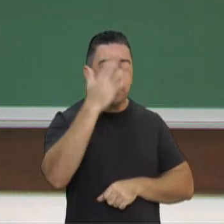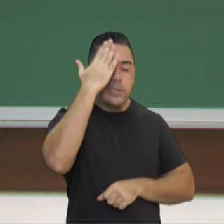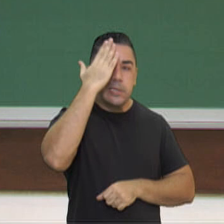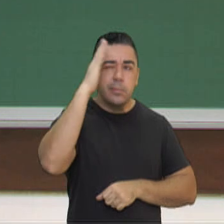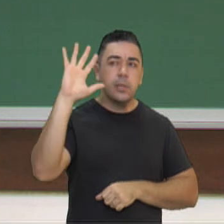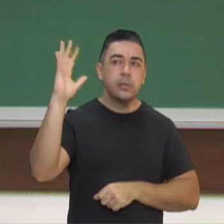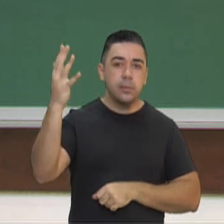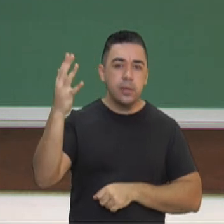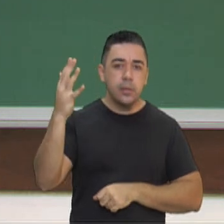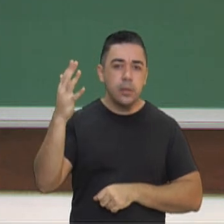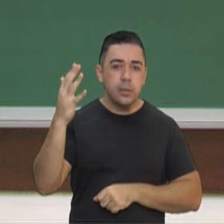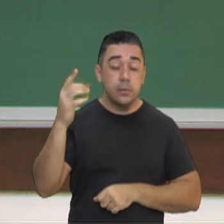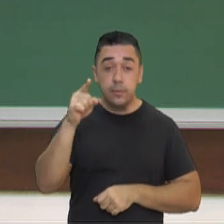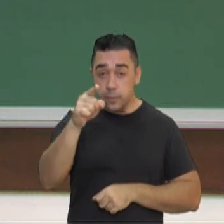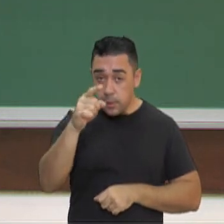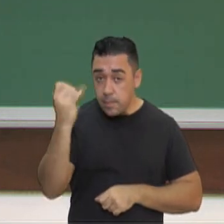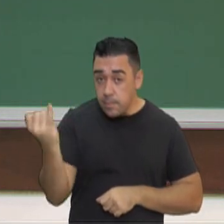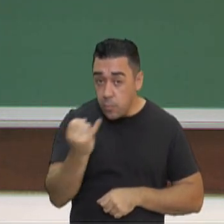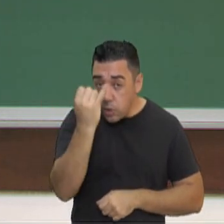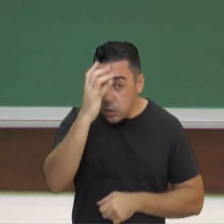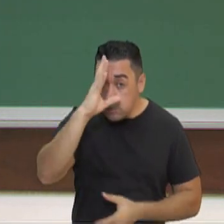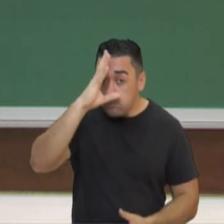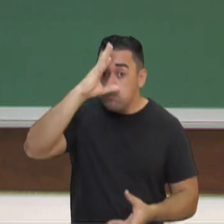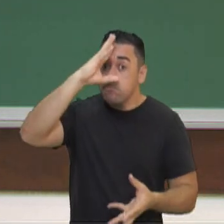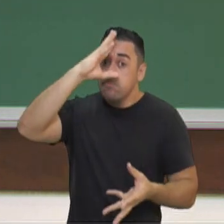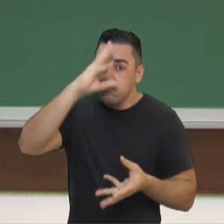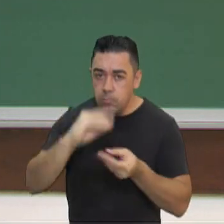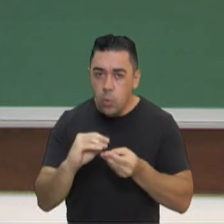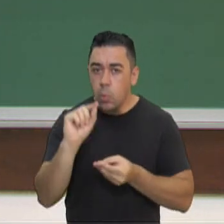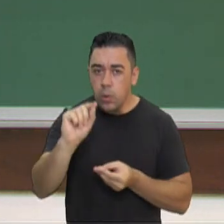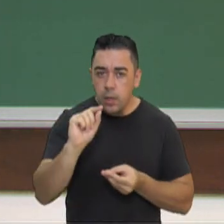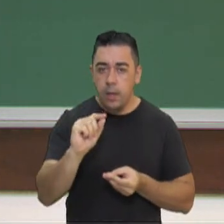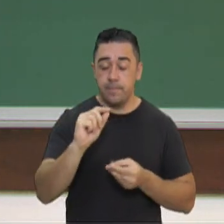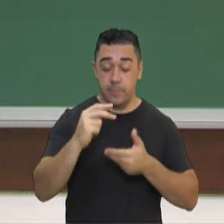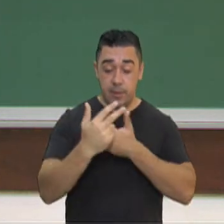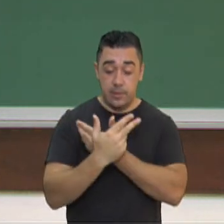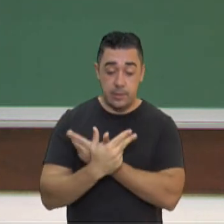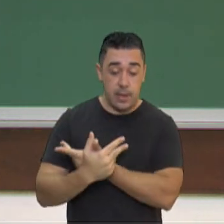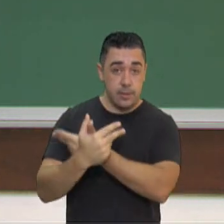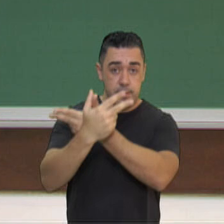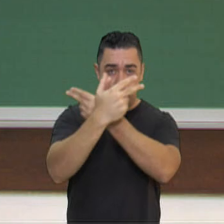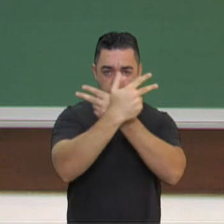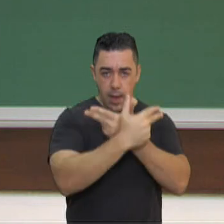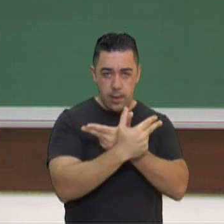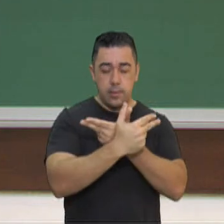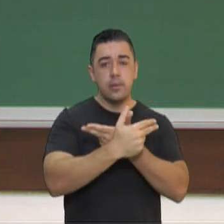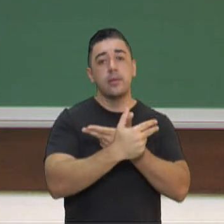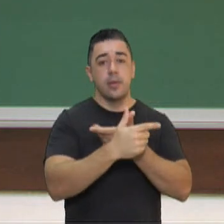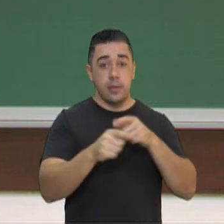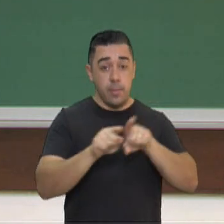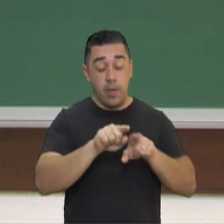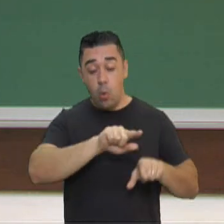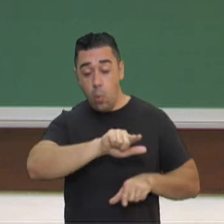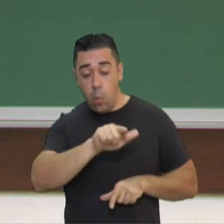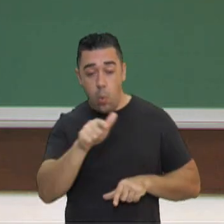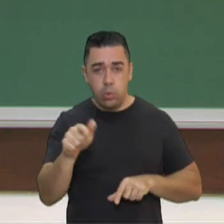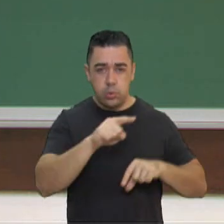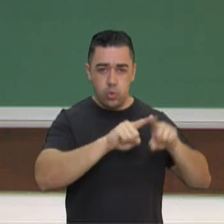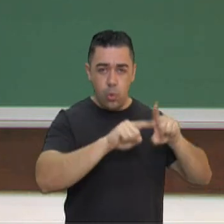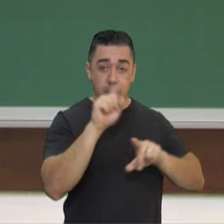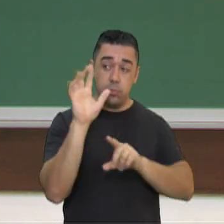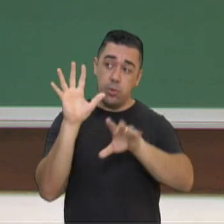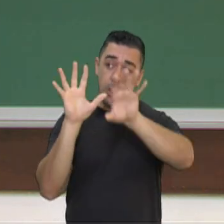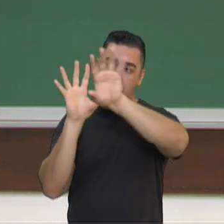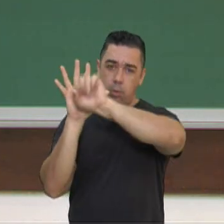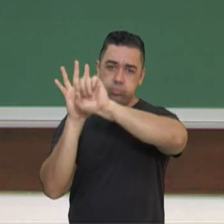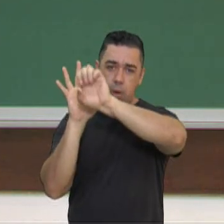Até aqui, o que é importante a gente entender? Que satélites e vários instrumentos que ficam nessas